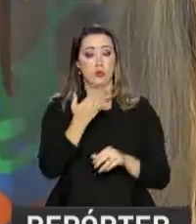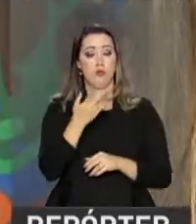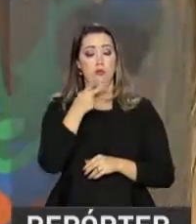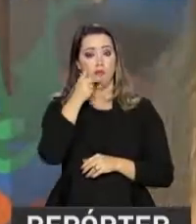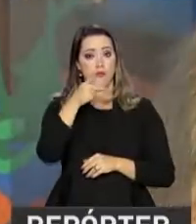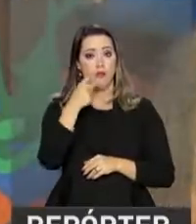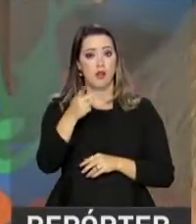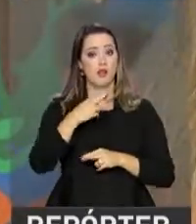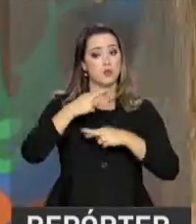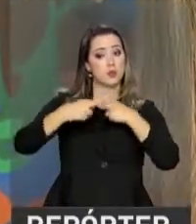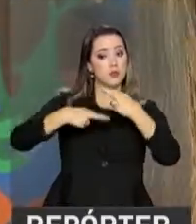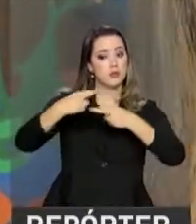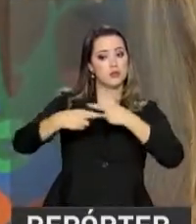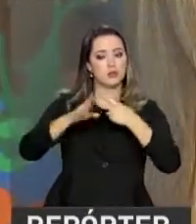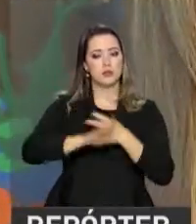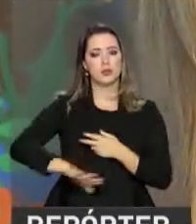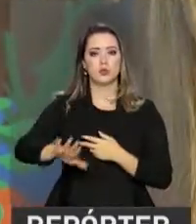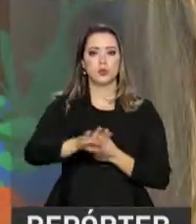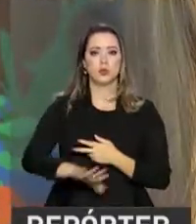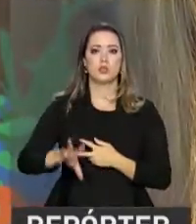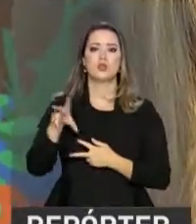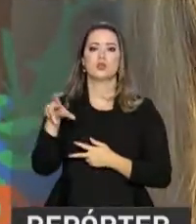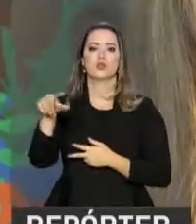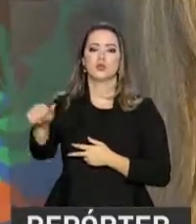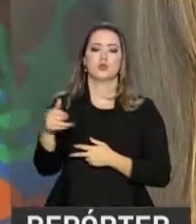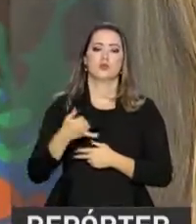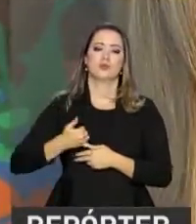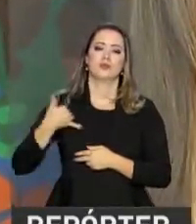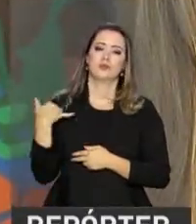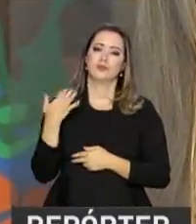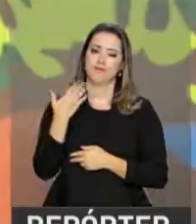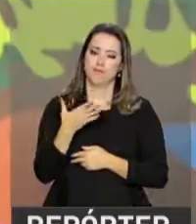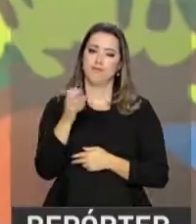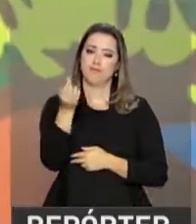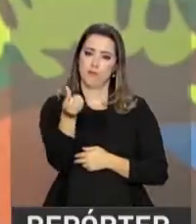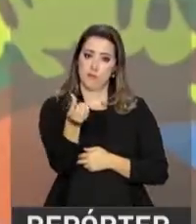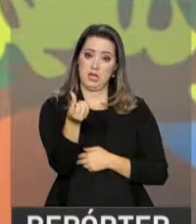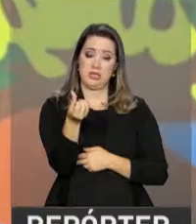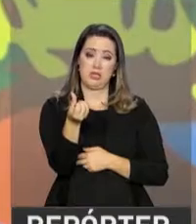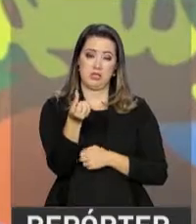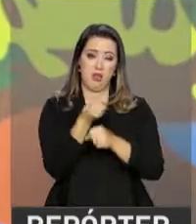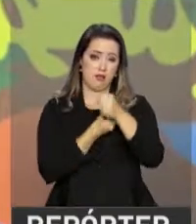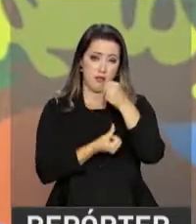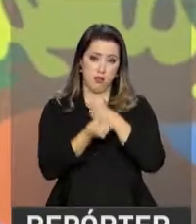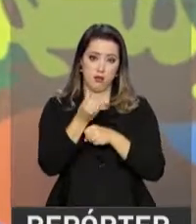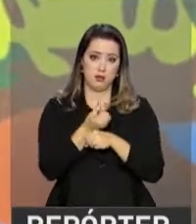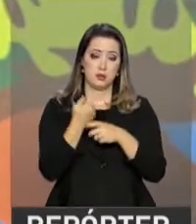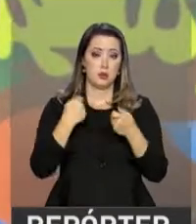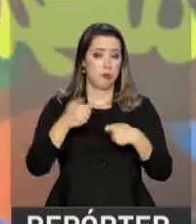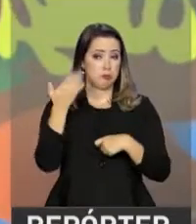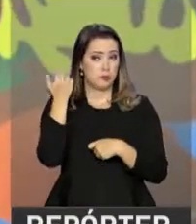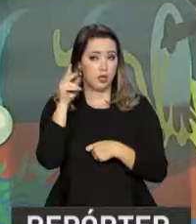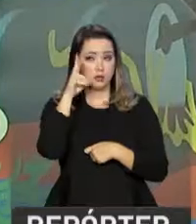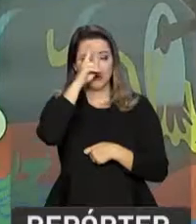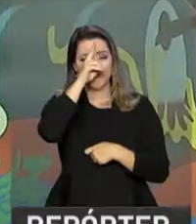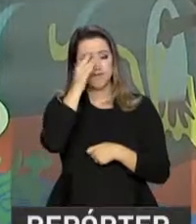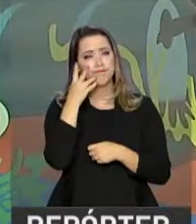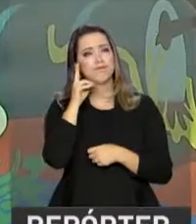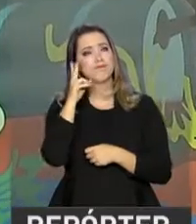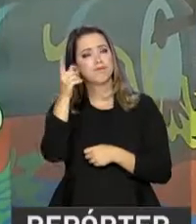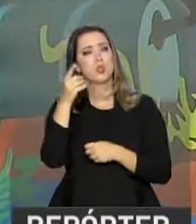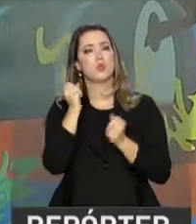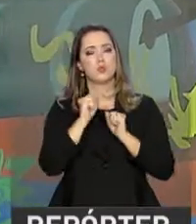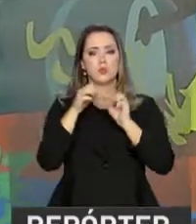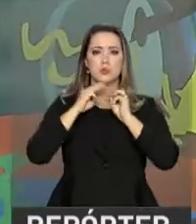fala sobre reciclagem com crianças de todas as idades. Há 6 anos, ela sentiu necessidade de levar sua mensagem a mais pessoas